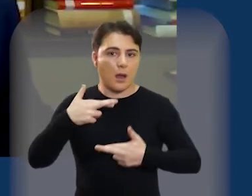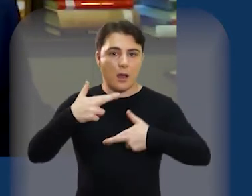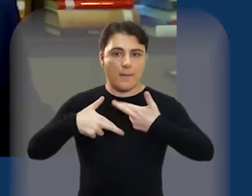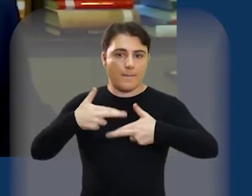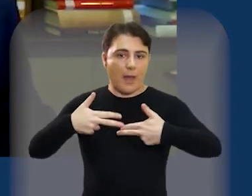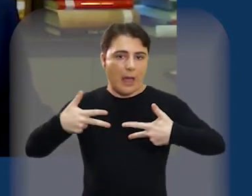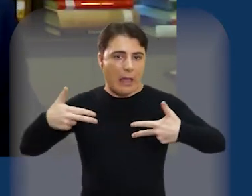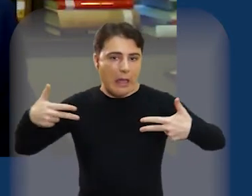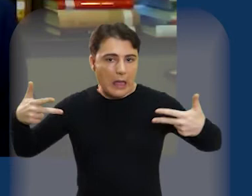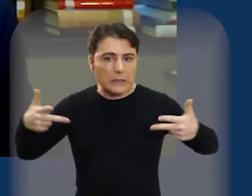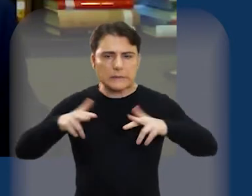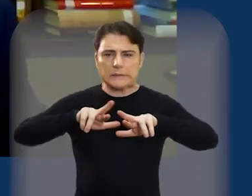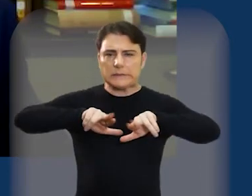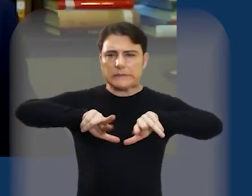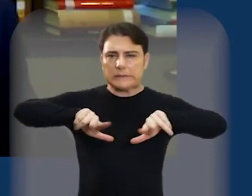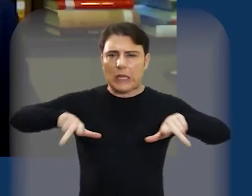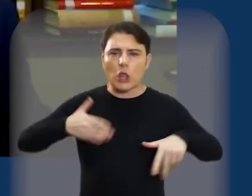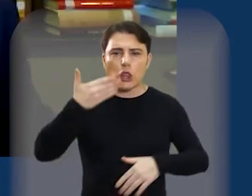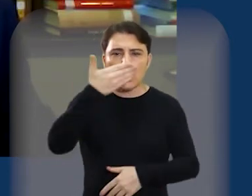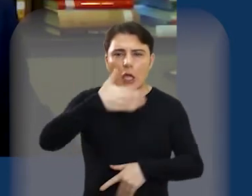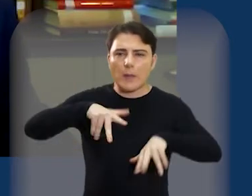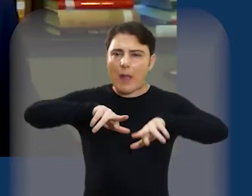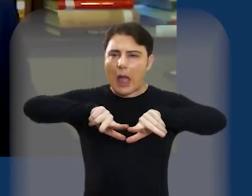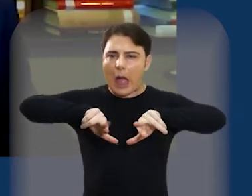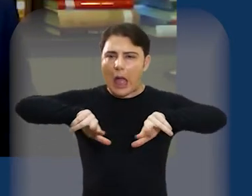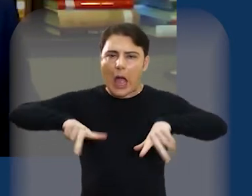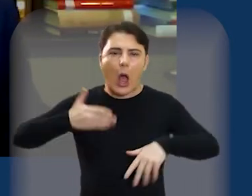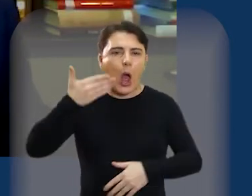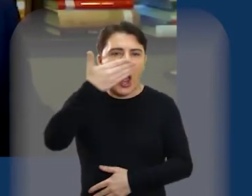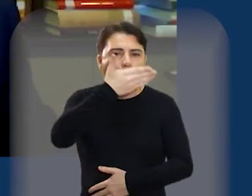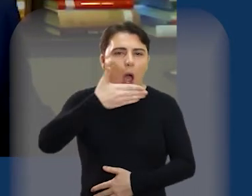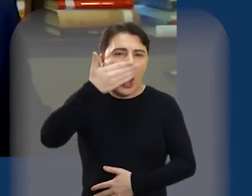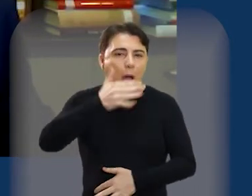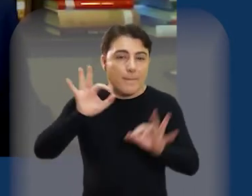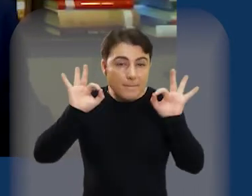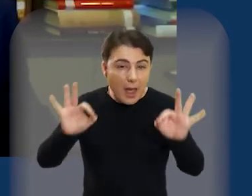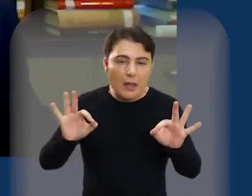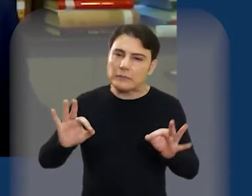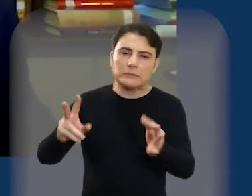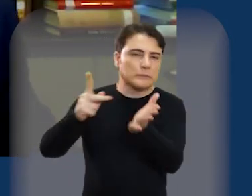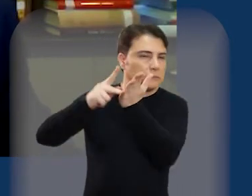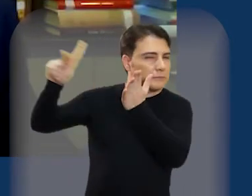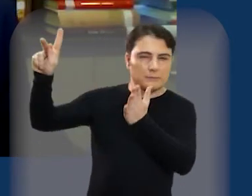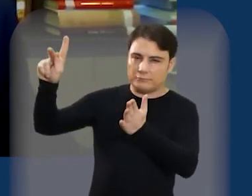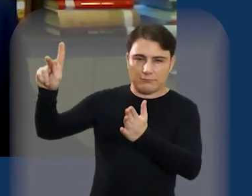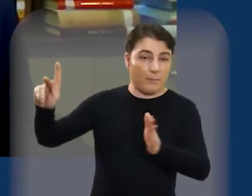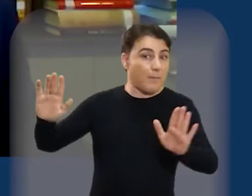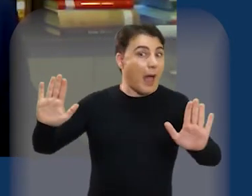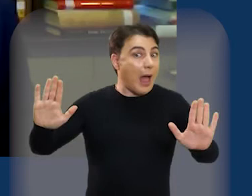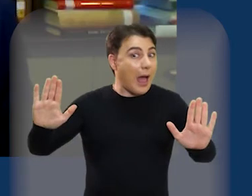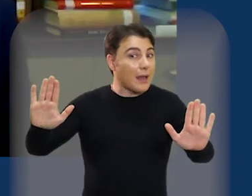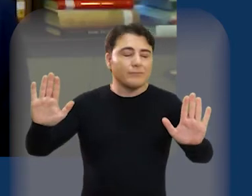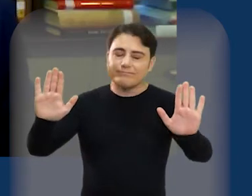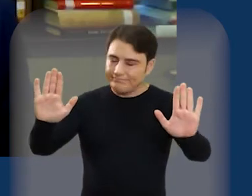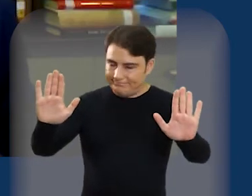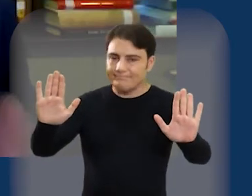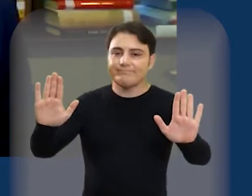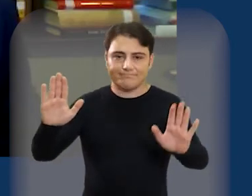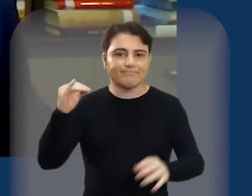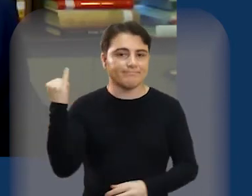o açúcar como um todo. Mas é recomendável as proteínas. Por quê? Porque proteína